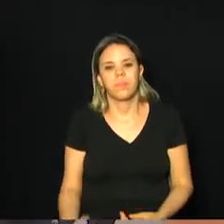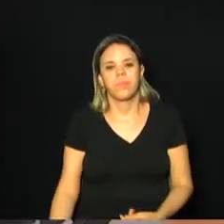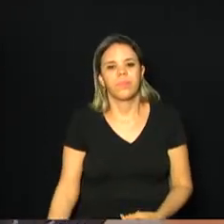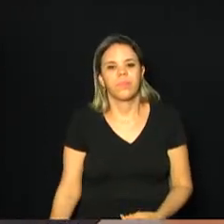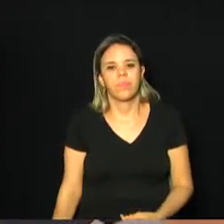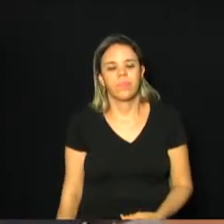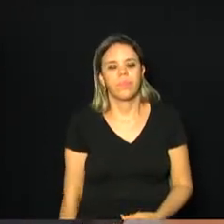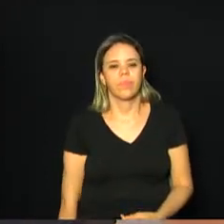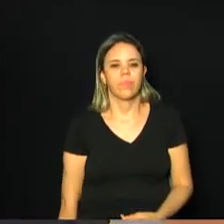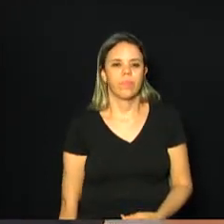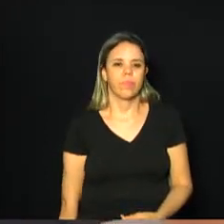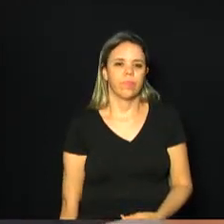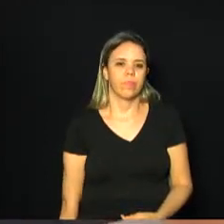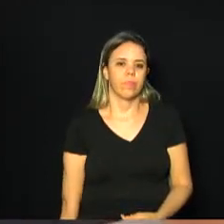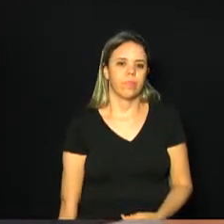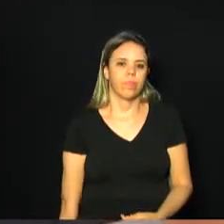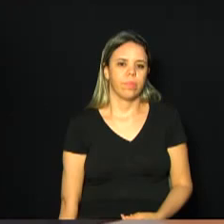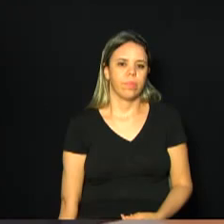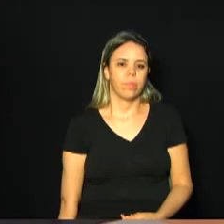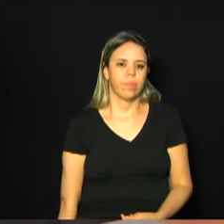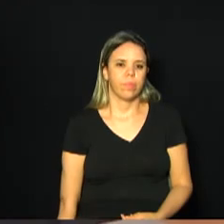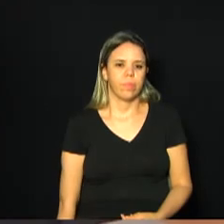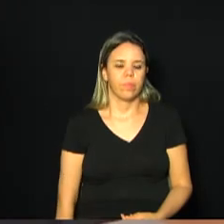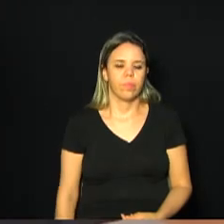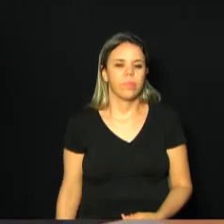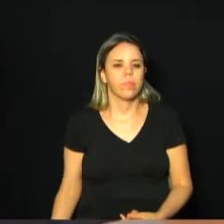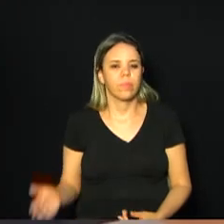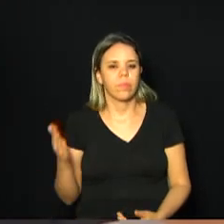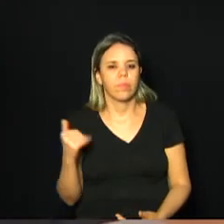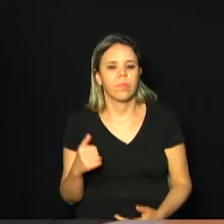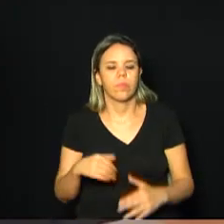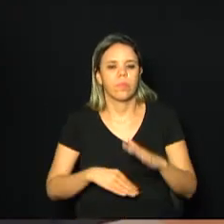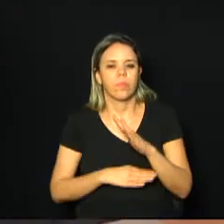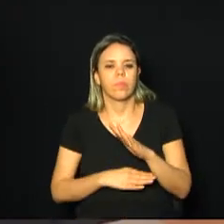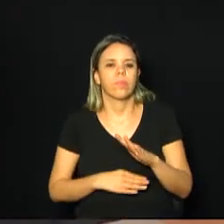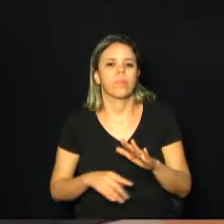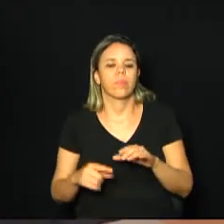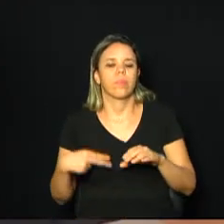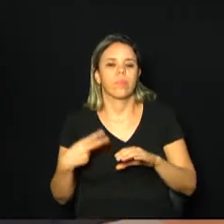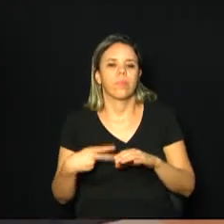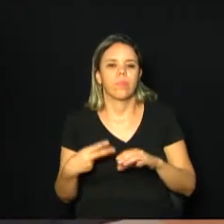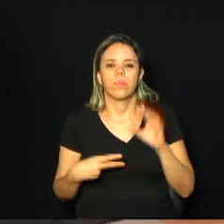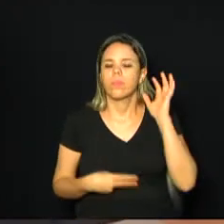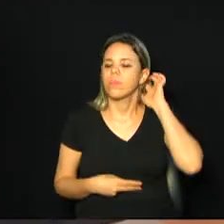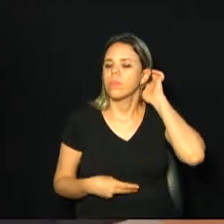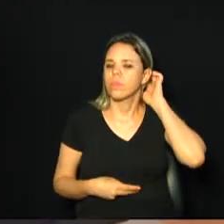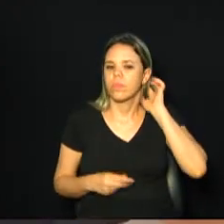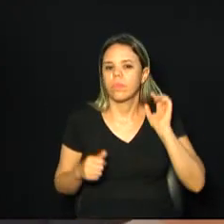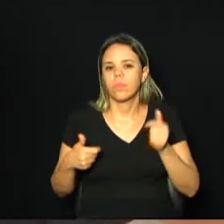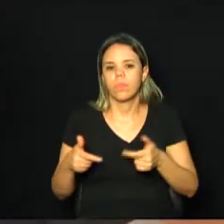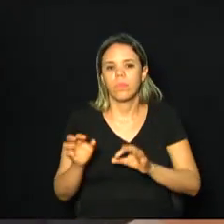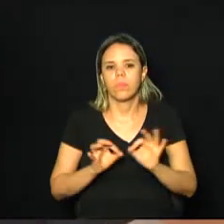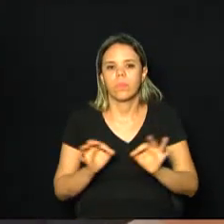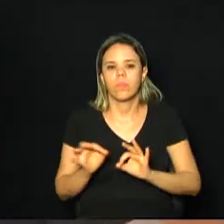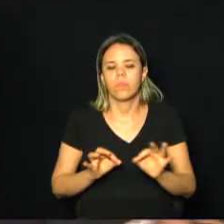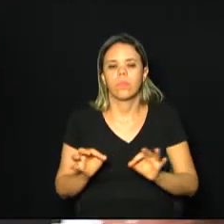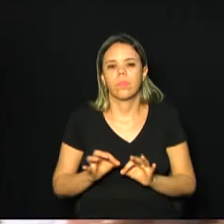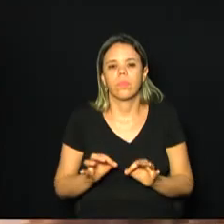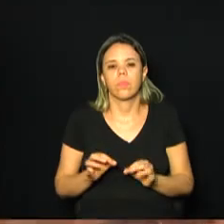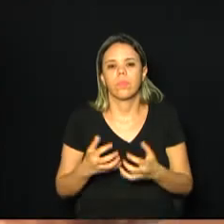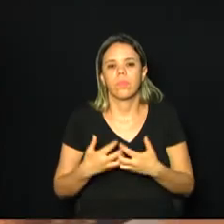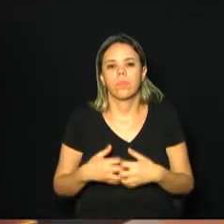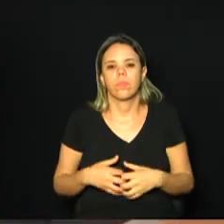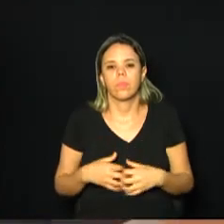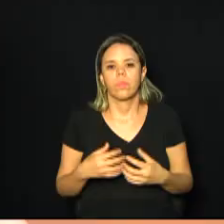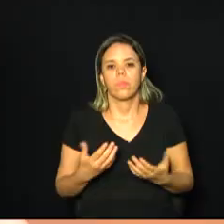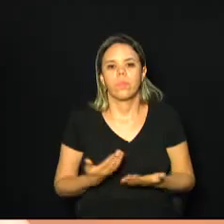Mas eu creio que é o dever das câmaras legislativas, também da Assembleia, se organizar para que isso funcione de